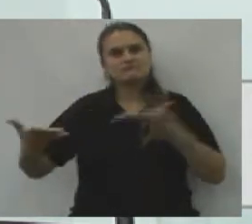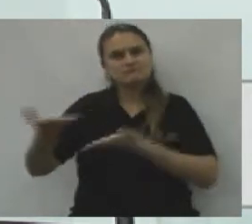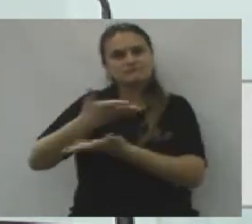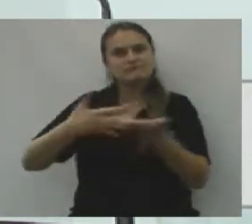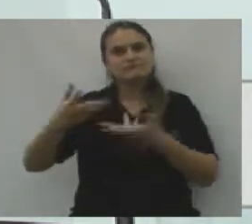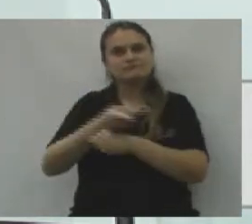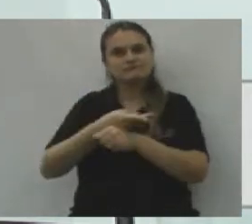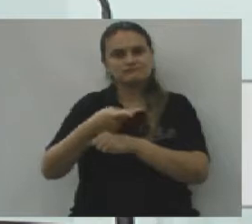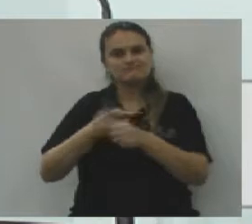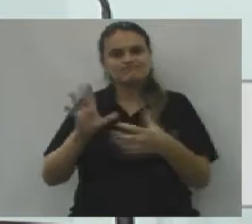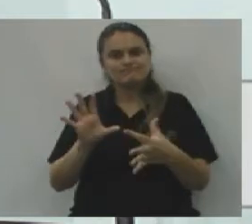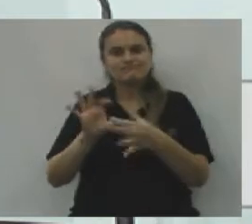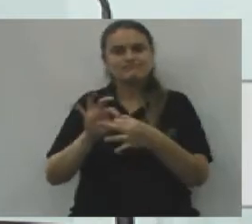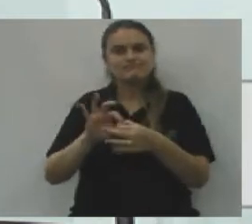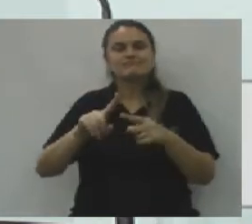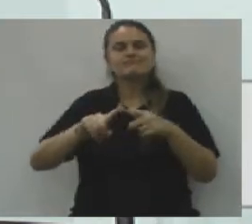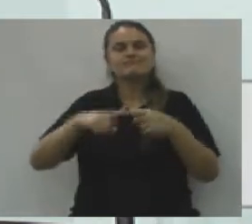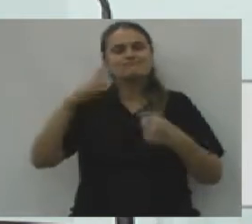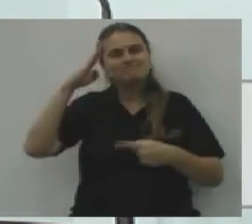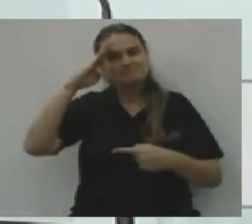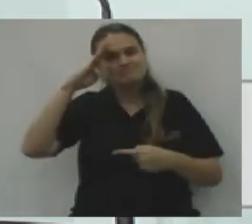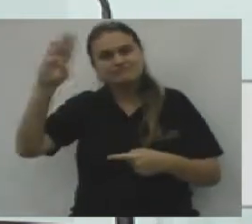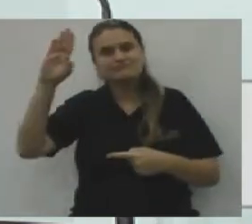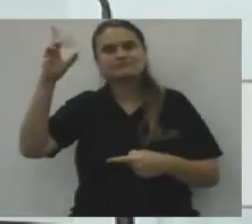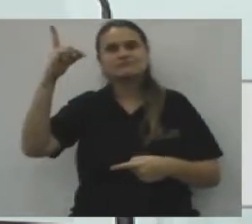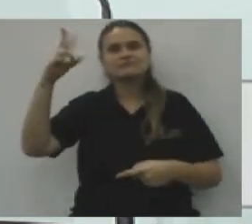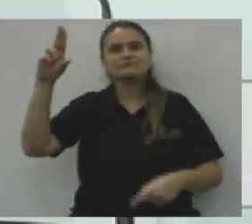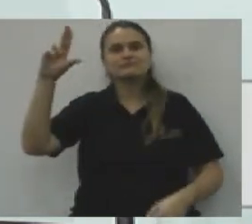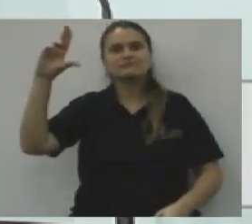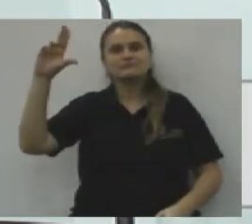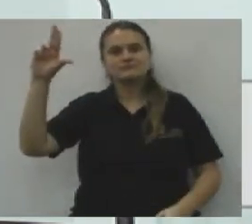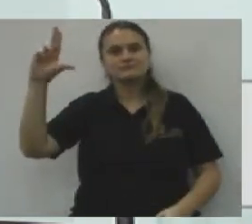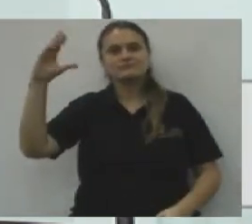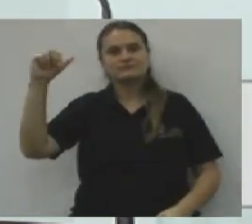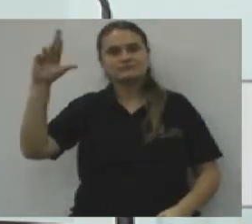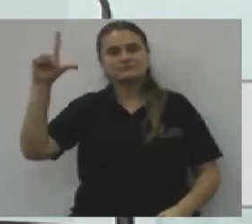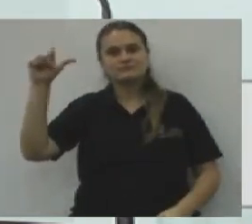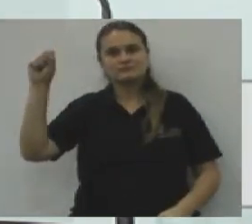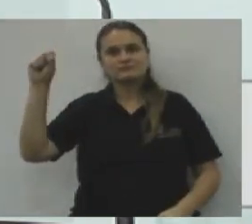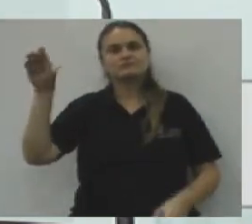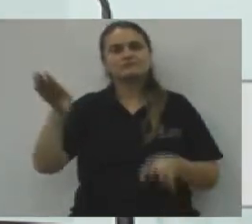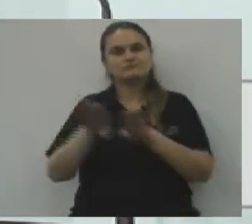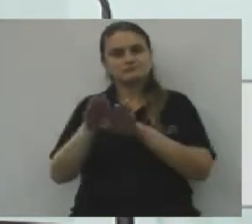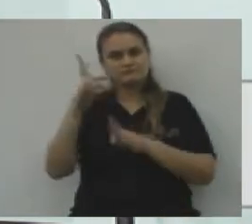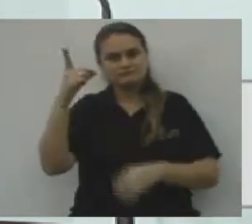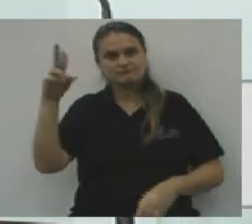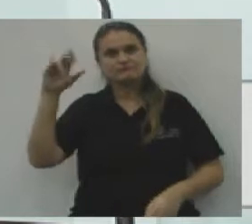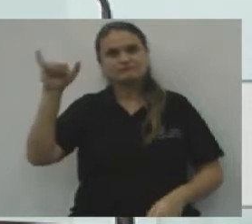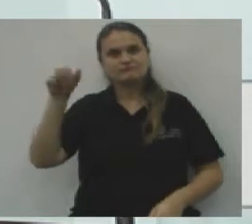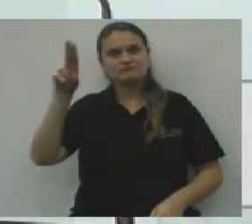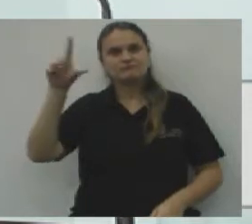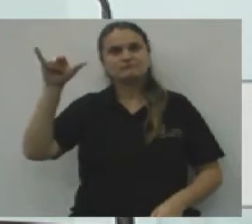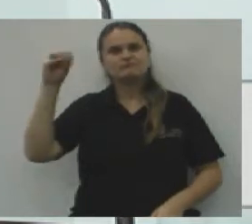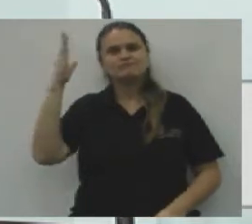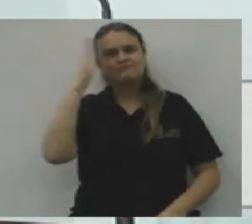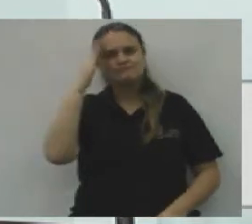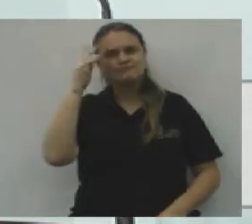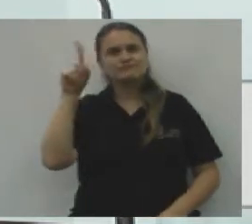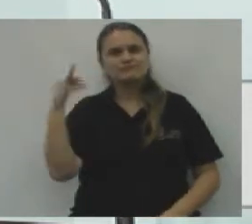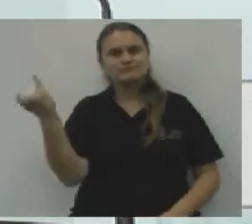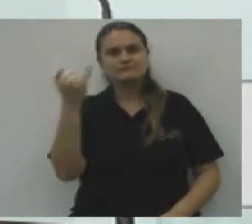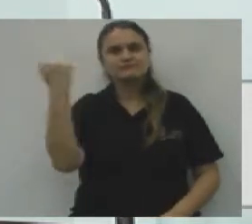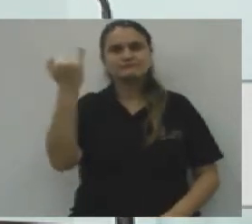buscado, mas principalmente ao doutor Carlos e doutor Júlio, por terem entendido e cedido esse